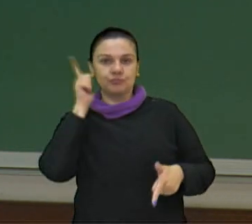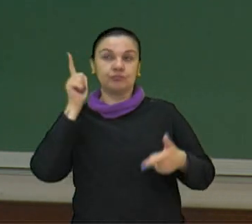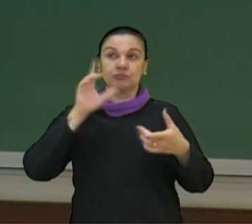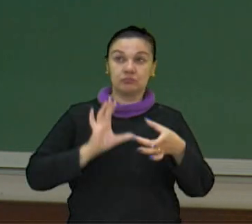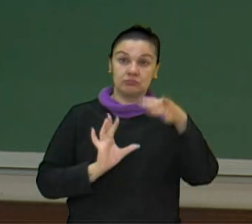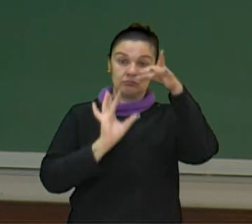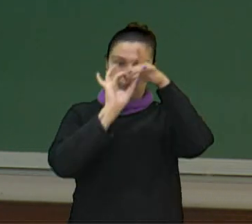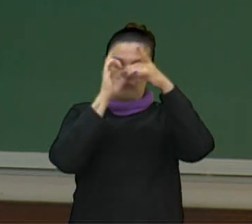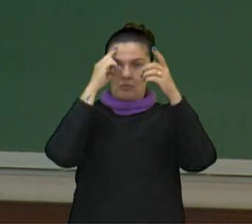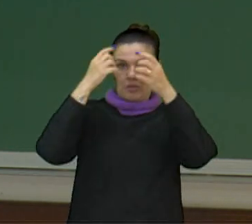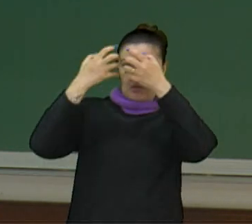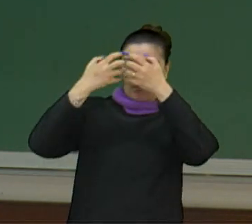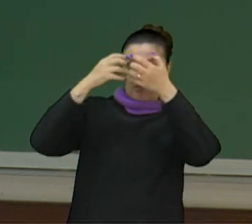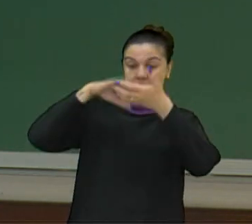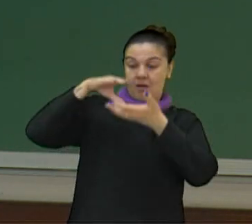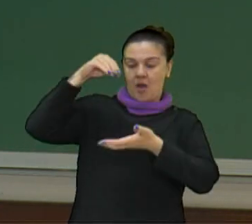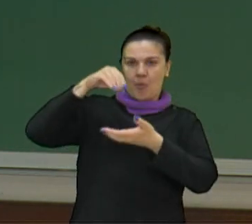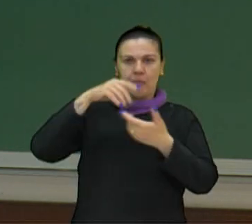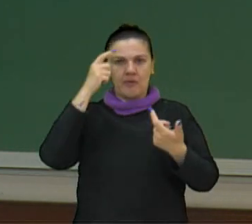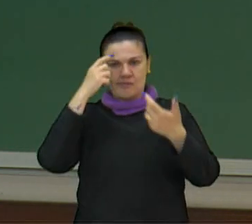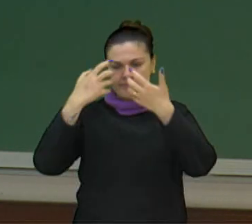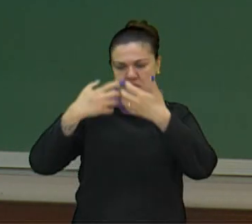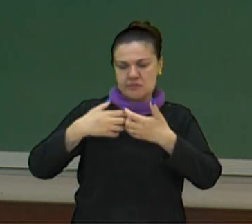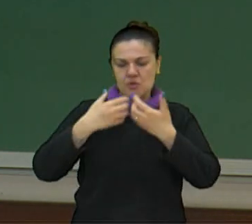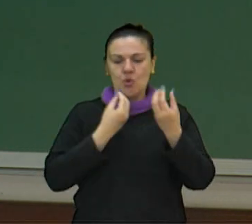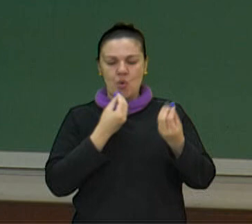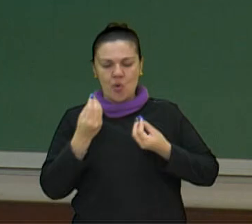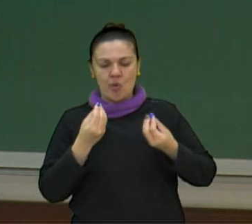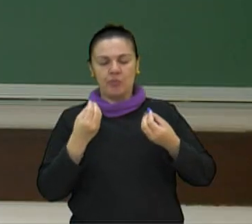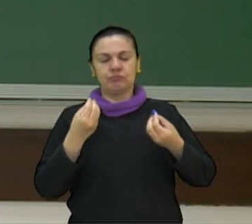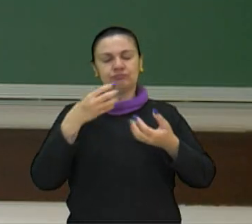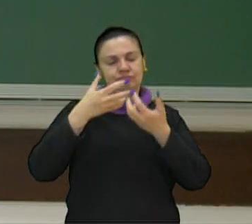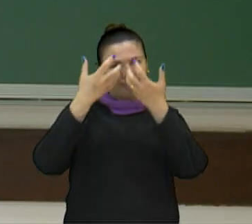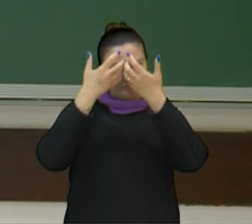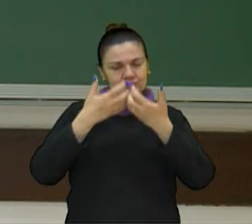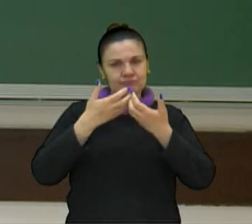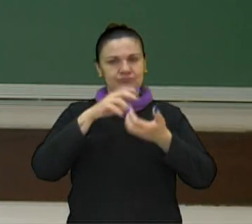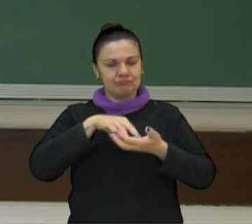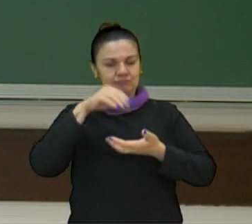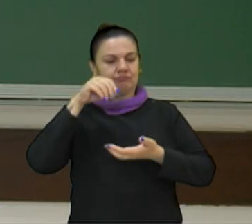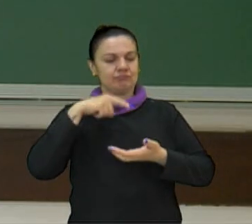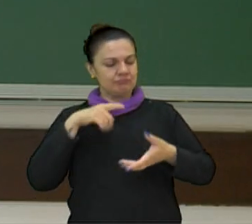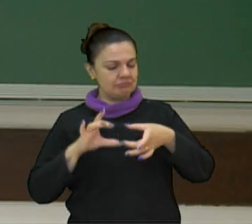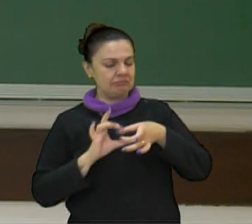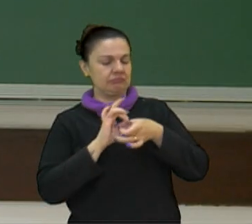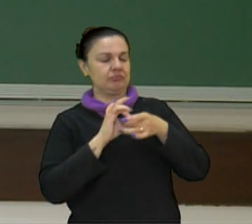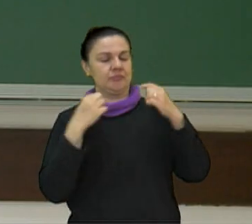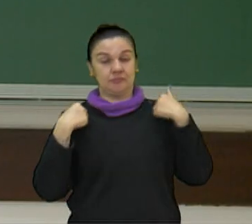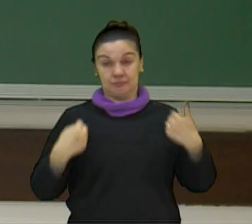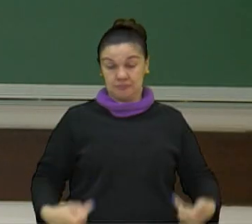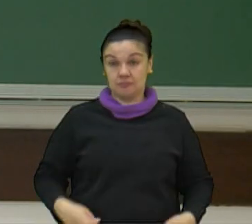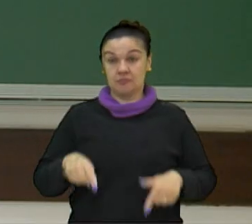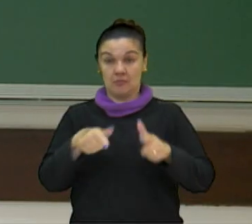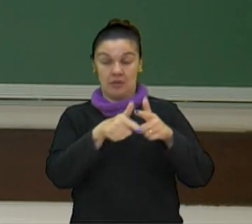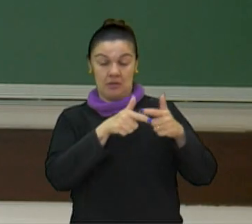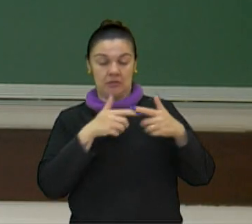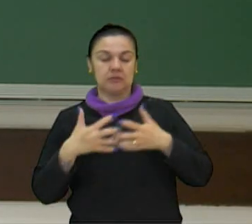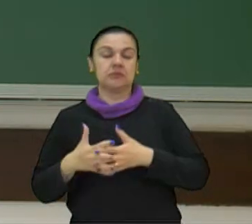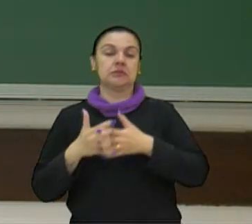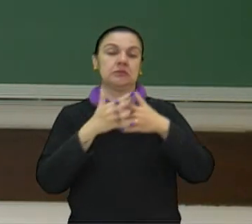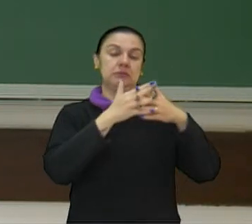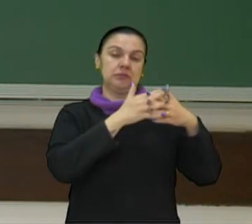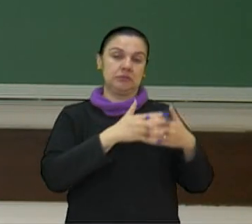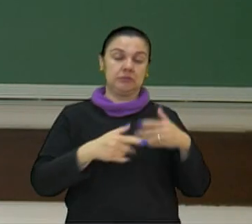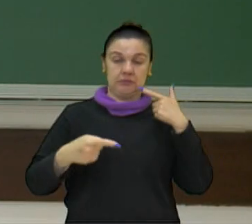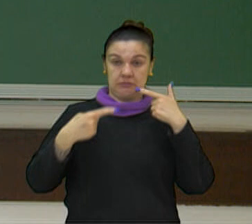alma e vice-versa? Como é que a alma poderia controlar o corpo? Esse foi um grande problema da filosofia de Descartes, que gerou muita